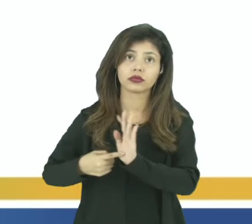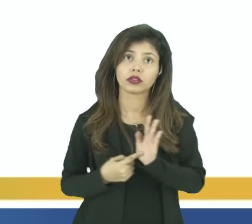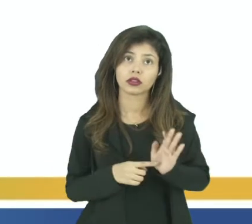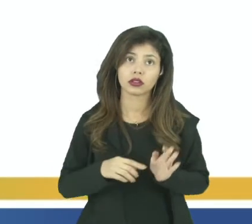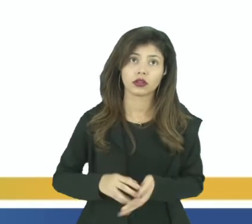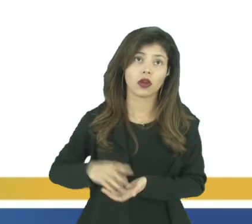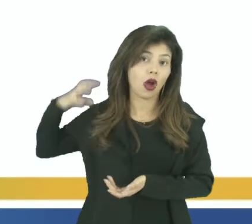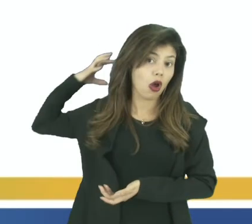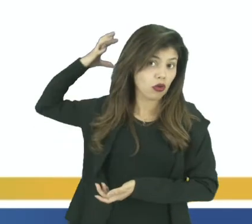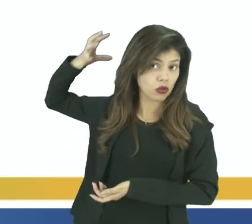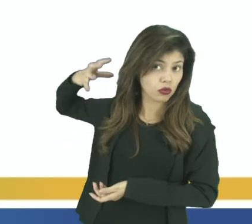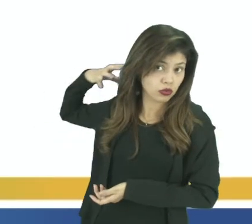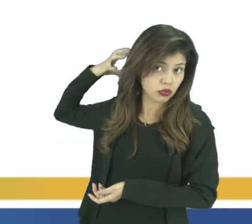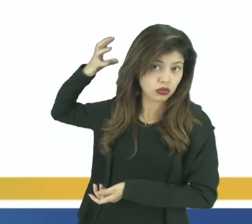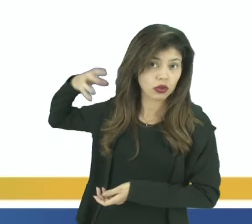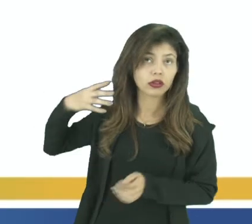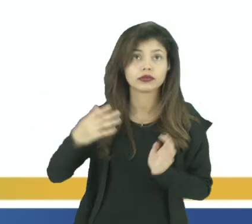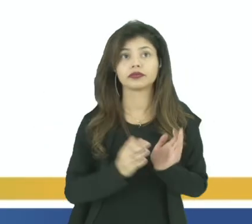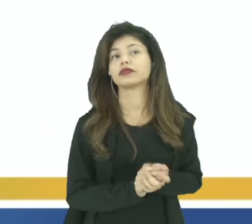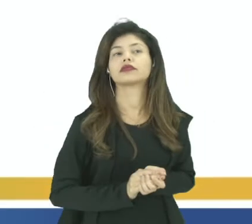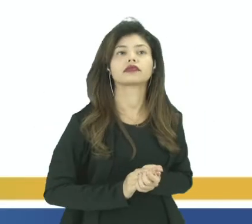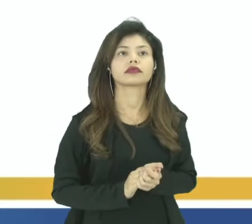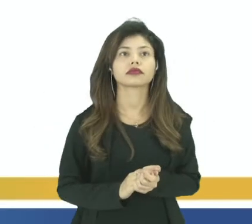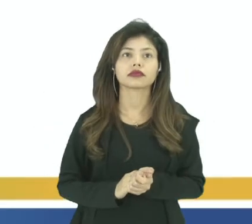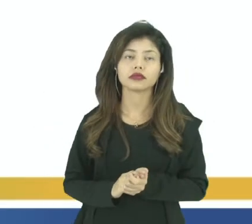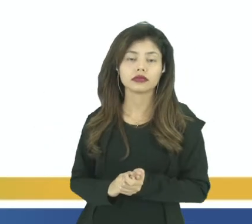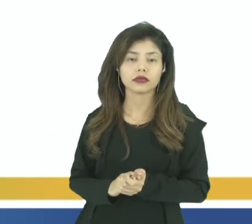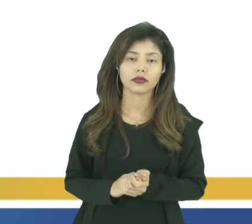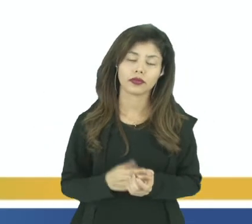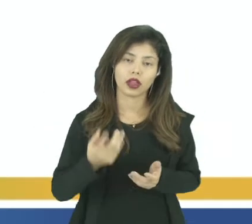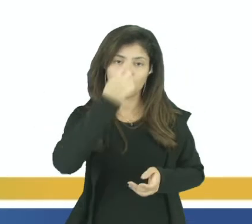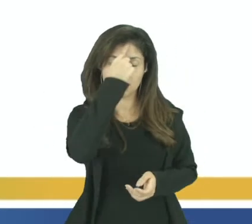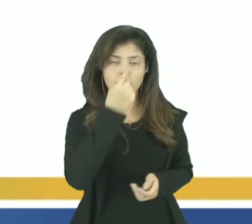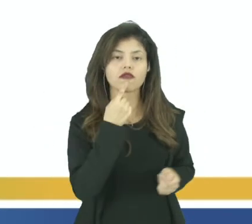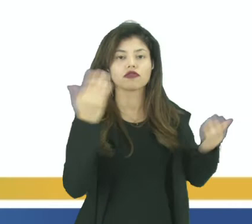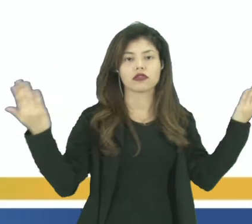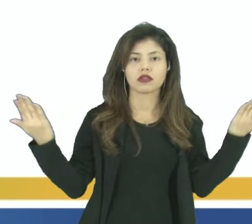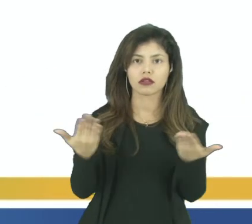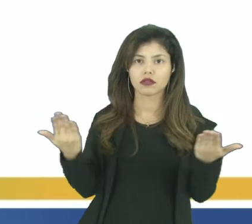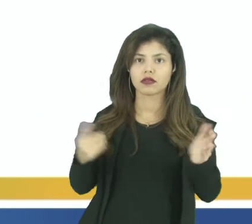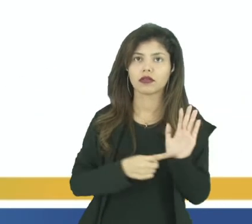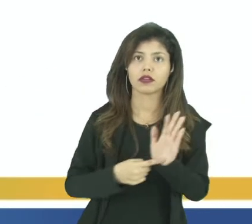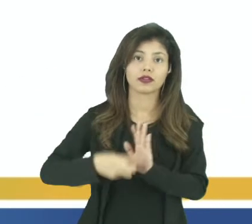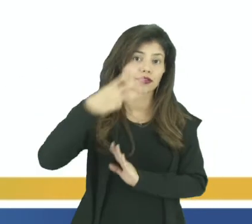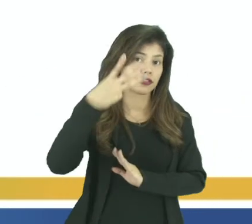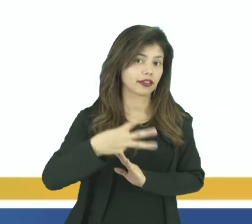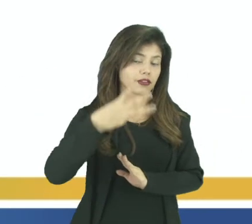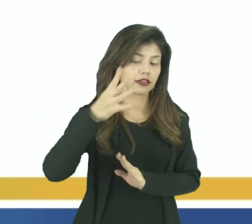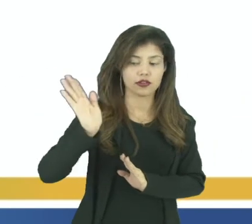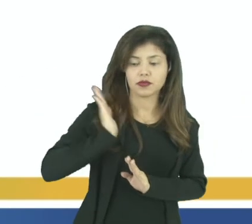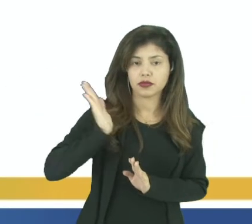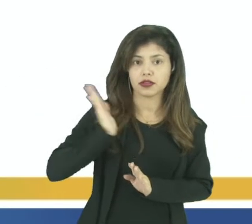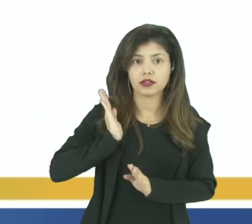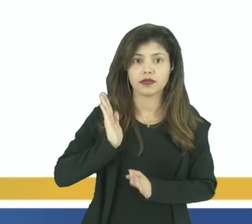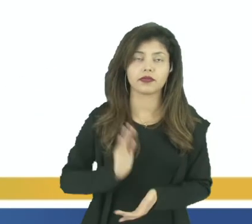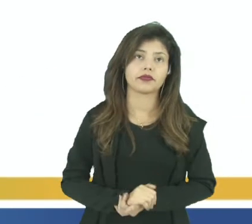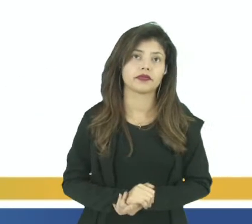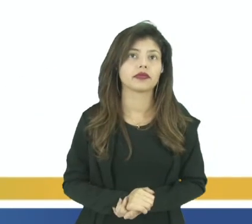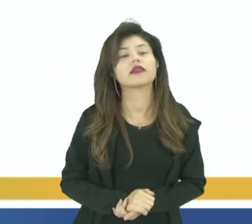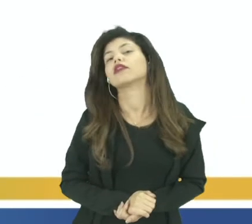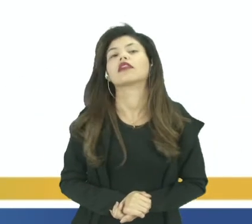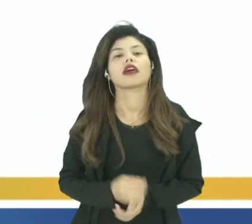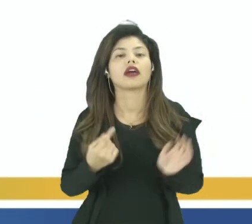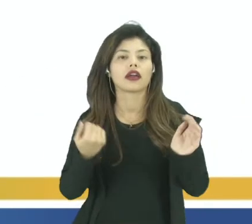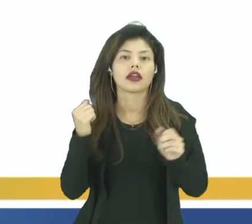monarquista, John Locke é burguês, e nós vamos ter a imagem aí do terceiro burguês da história, né? O burguês, ele